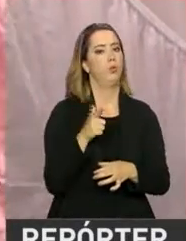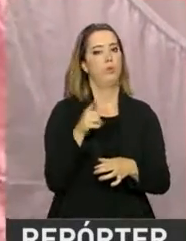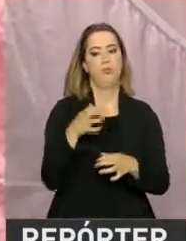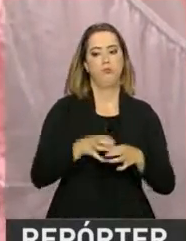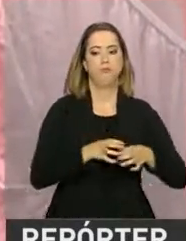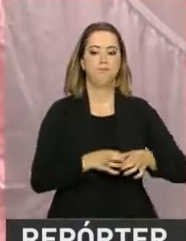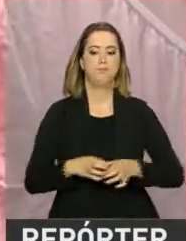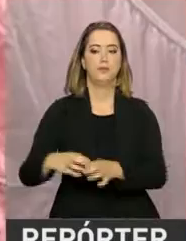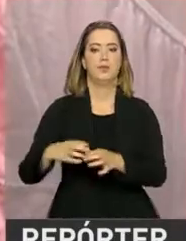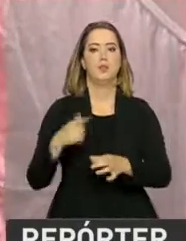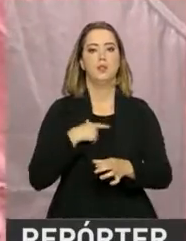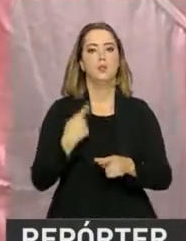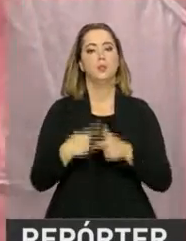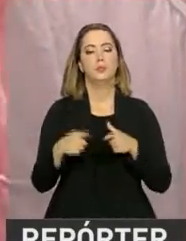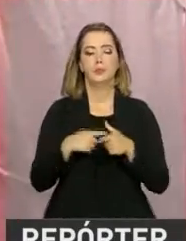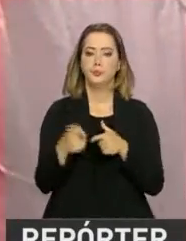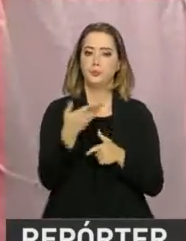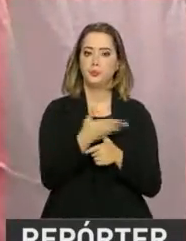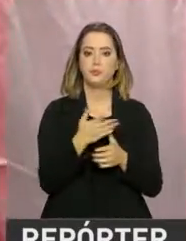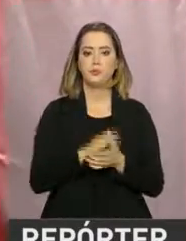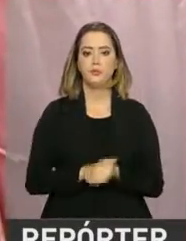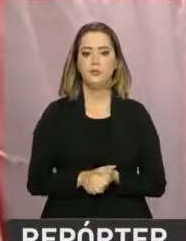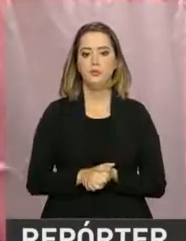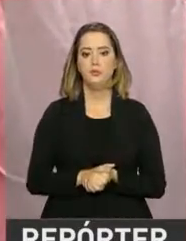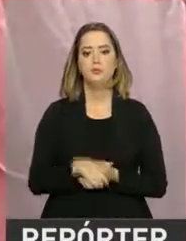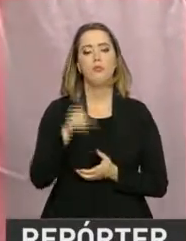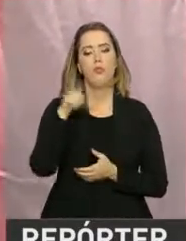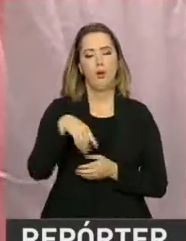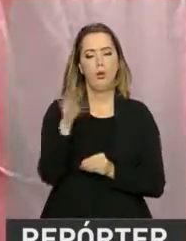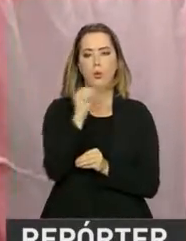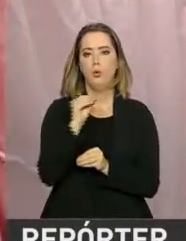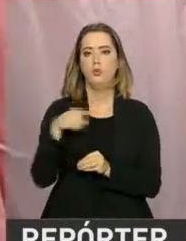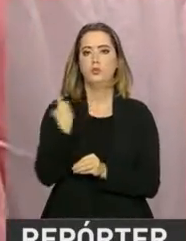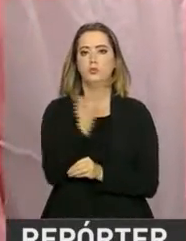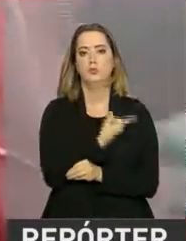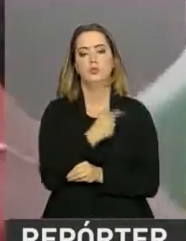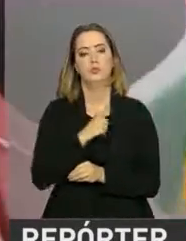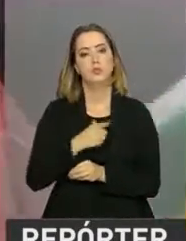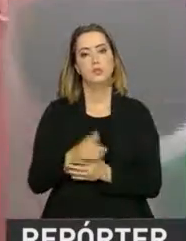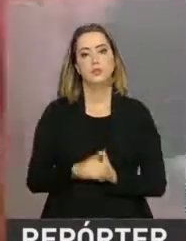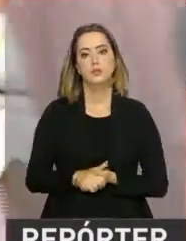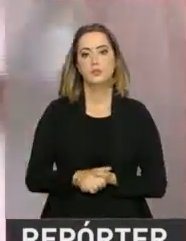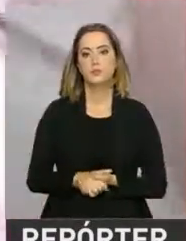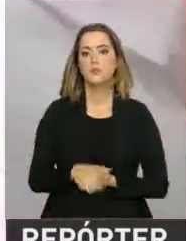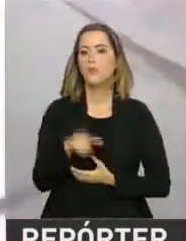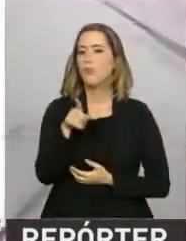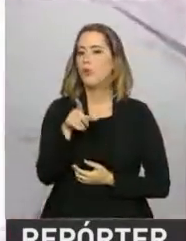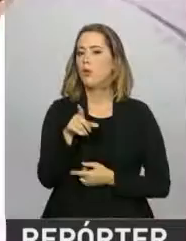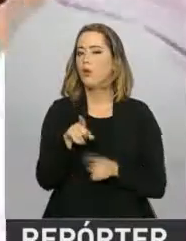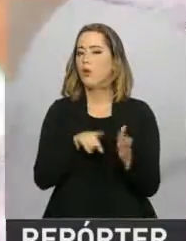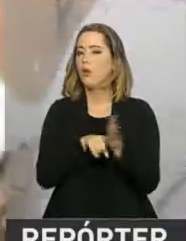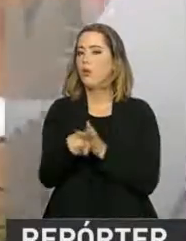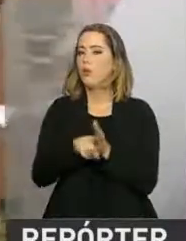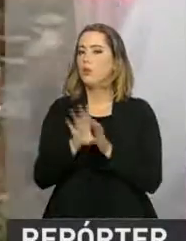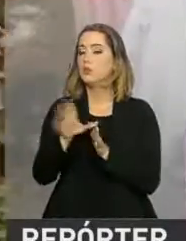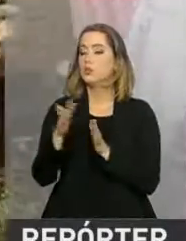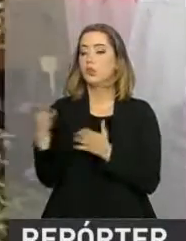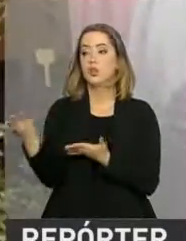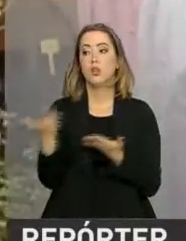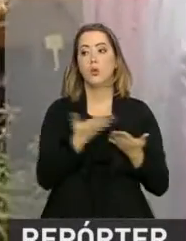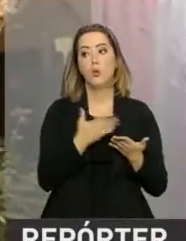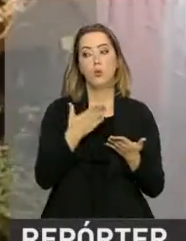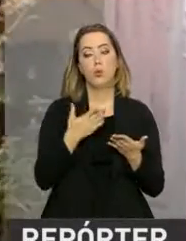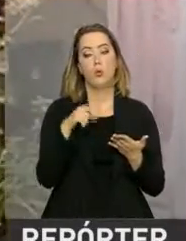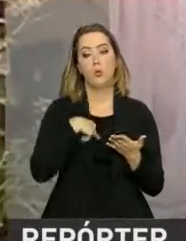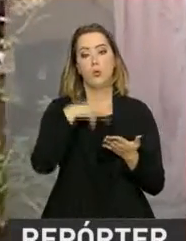de acontecer esse problema aí, né? Esse é o cuidado que a gente tem, né? E, seu Nelson, vocês receberam hoje, né, a visita